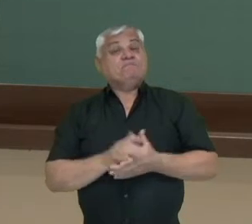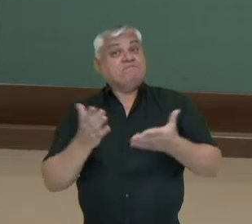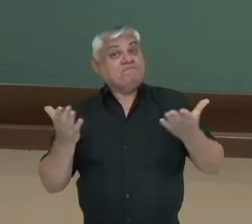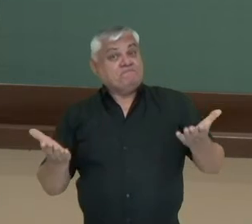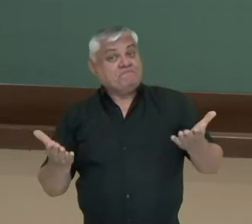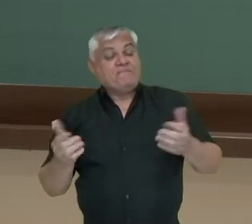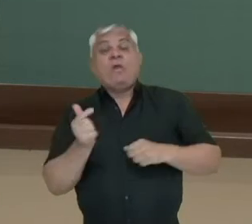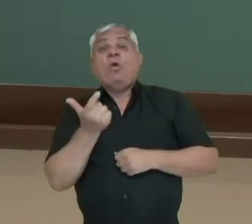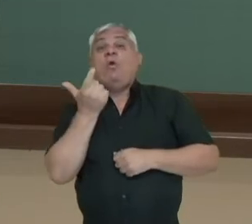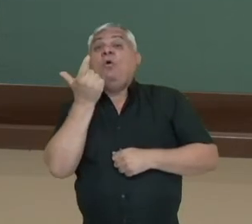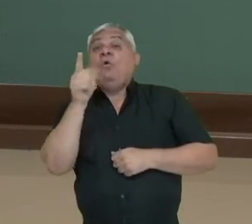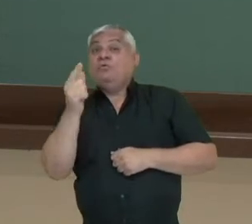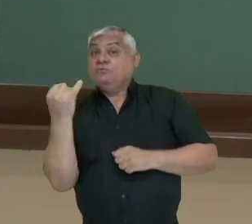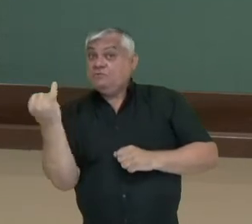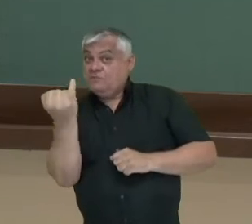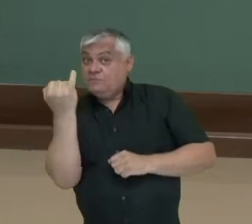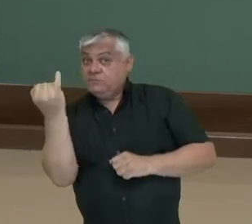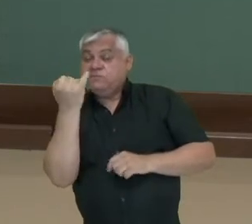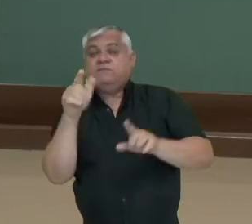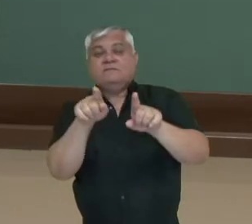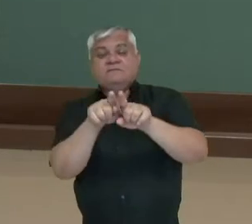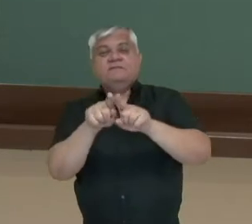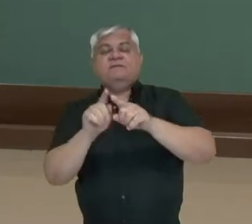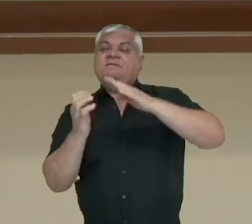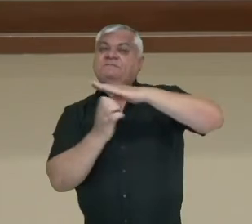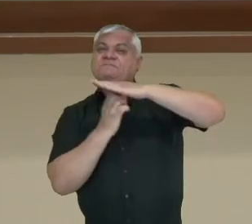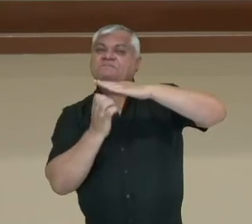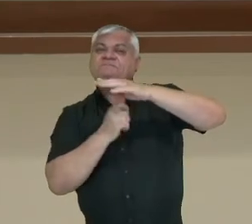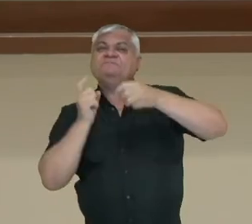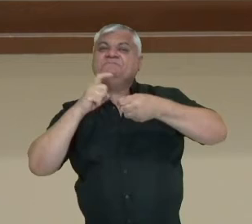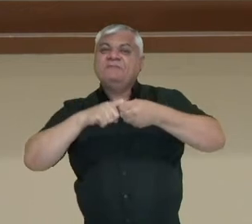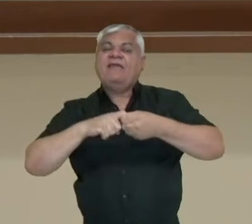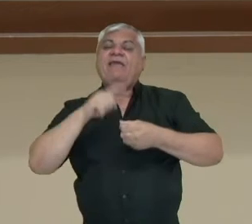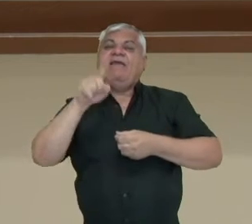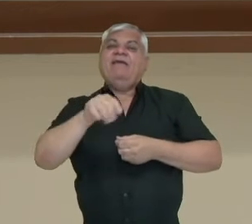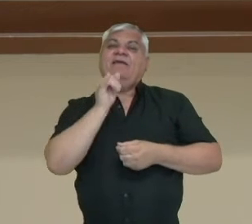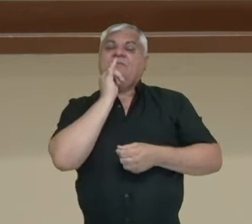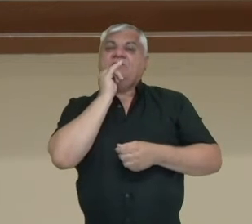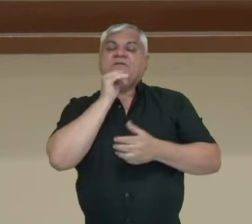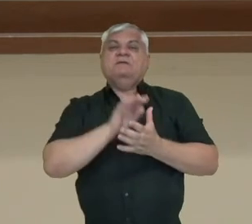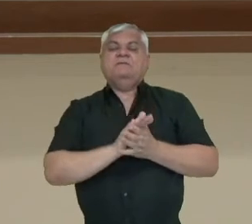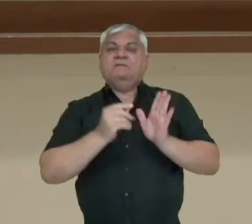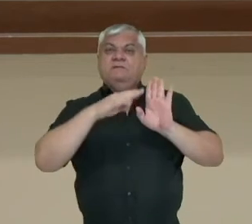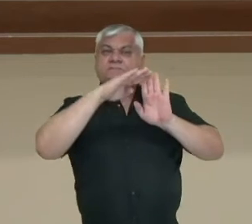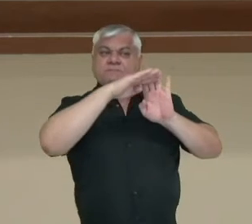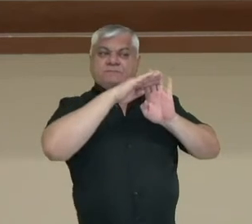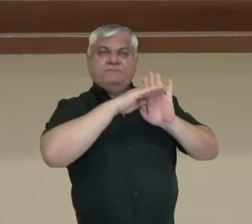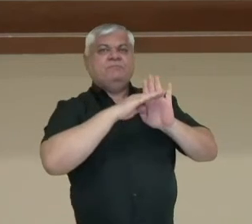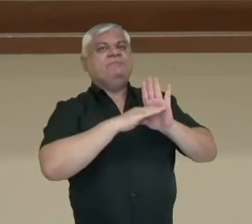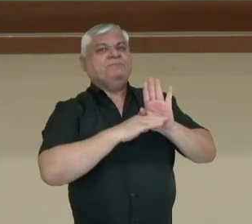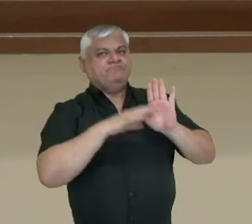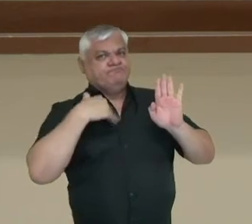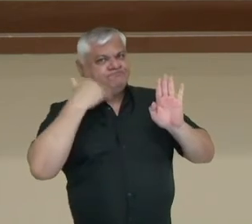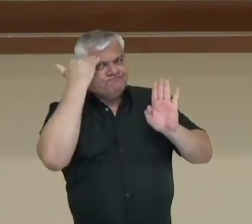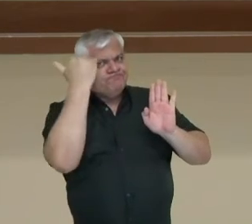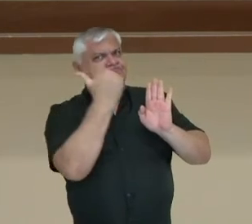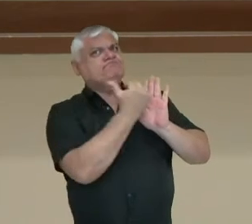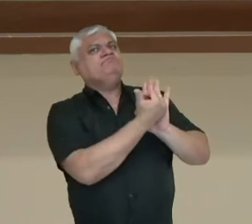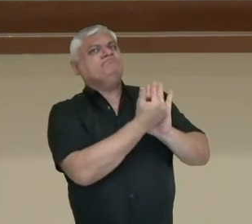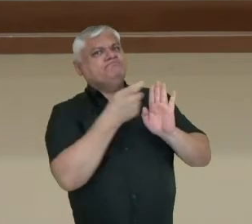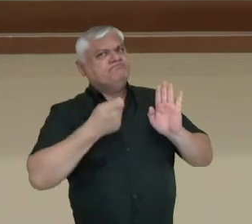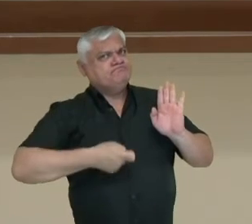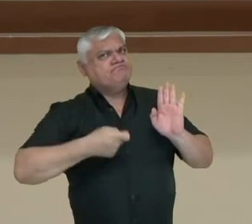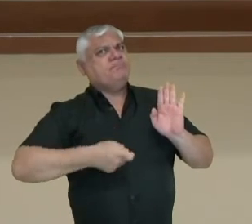outro aspecto importante das cooperativas são exatamente os princípios cooperativistas, que são